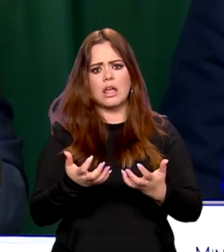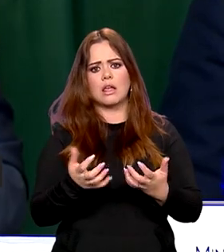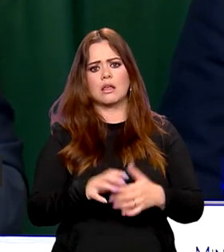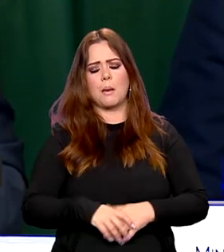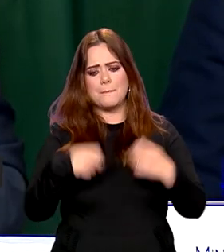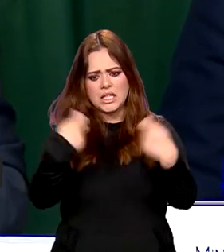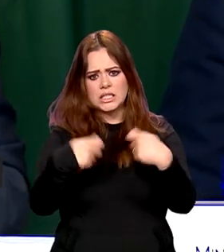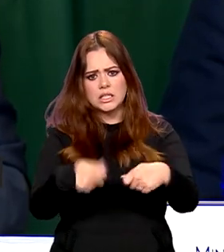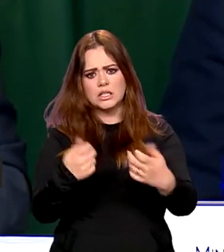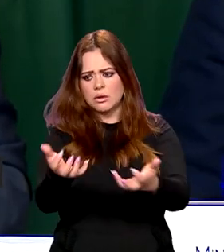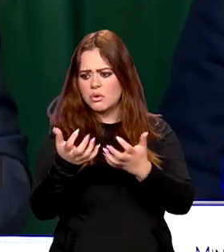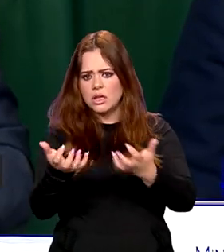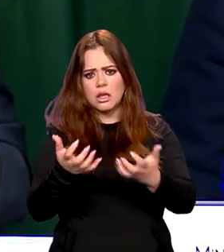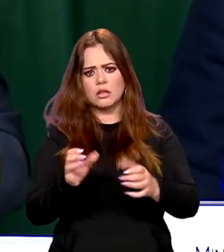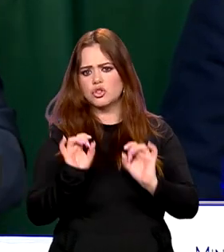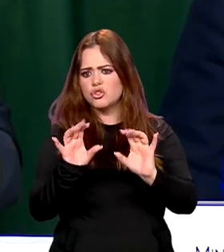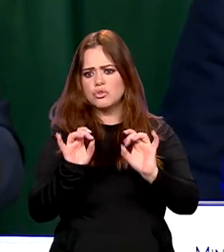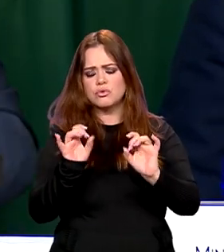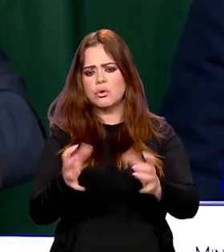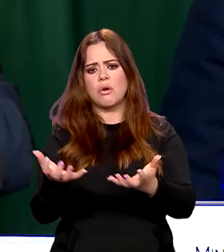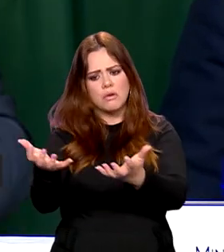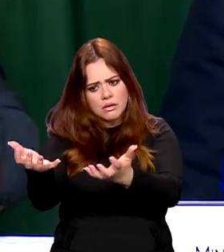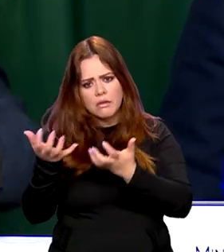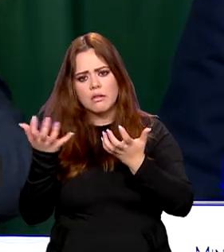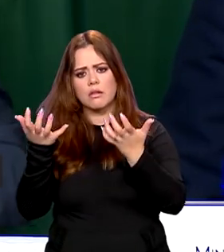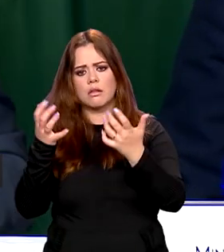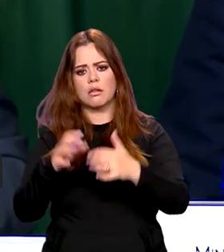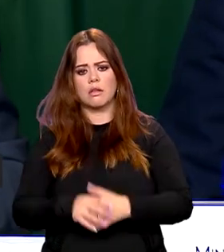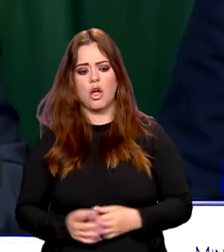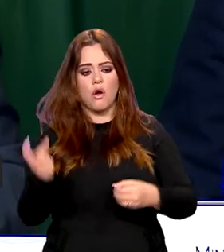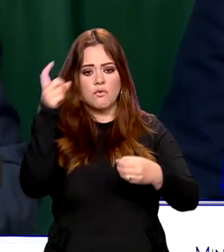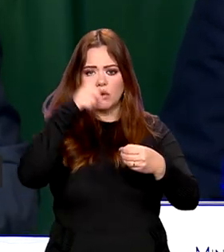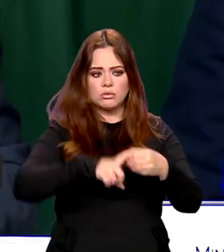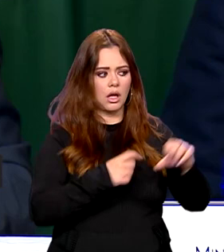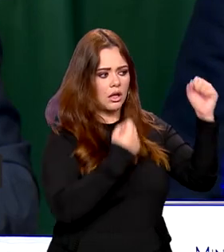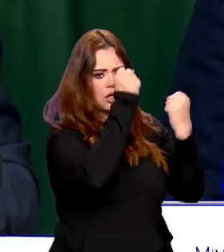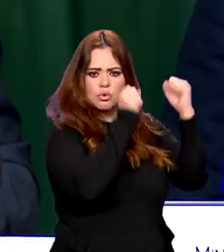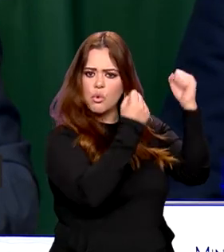querer. Ele pode voltar a ter a indústria que ele quiser.